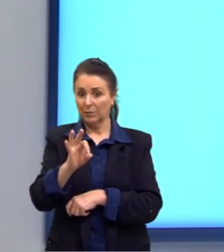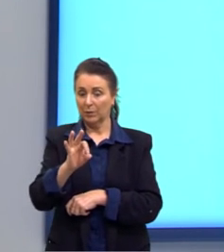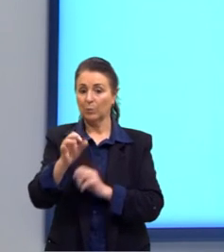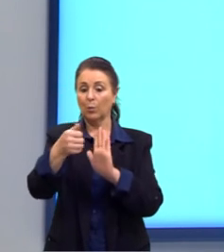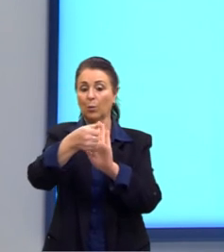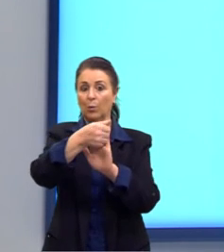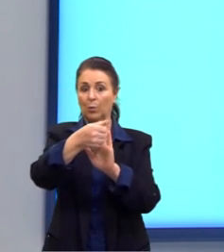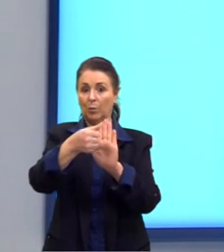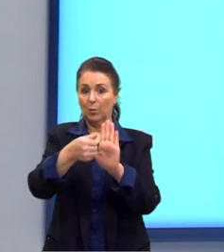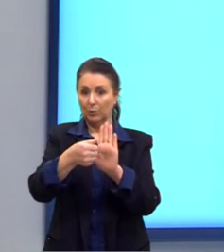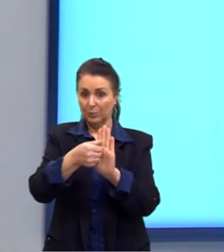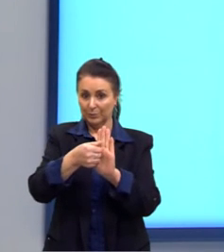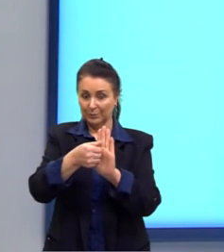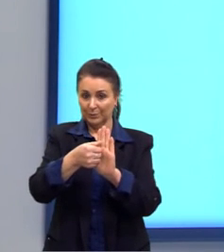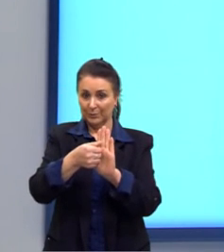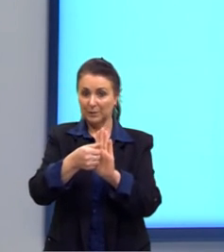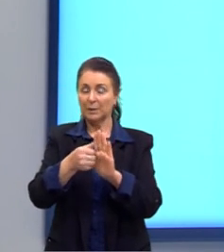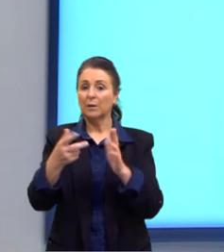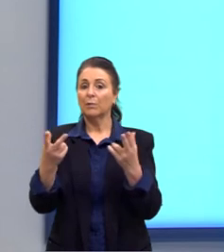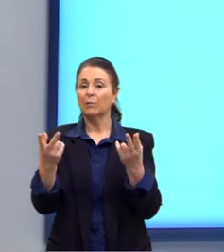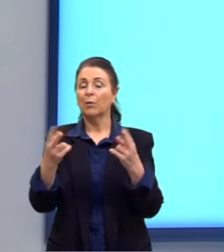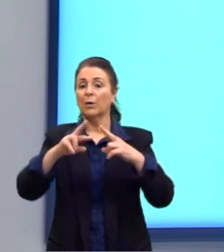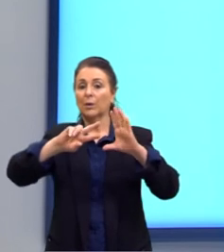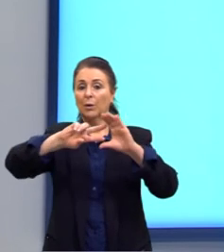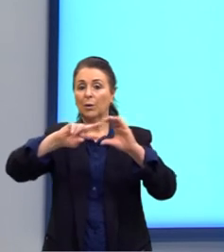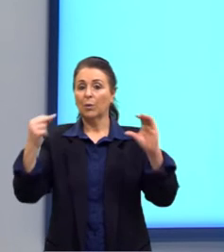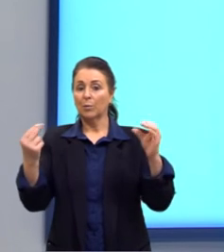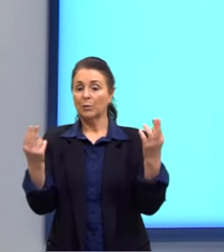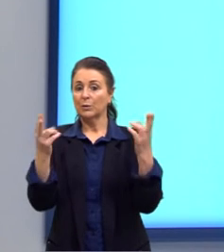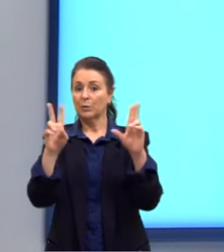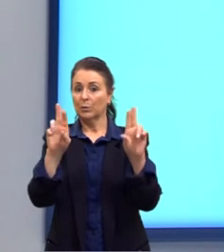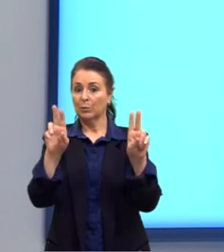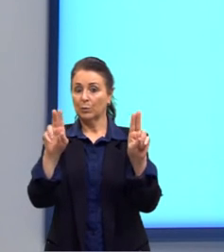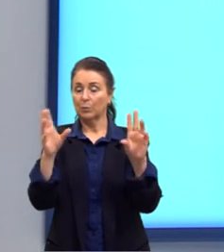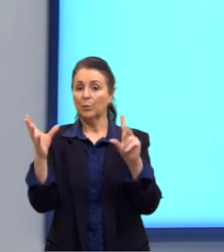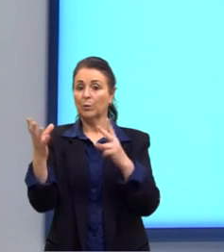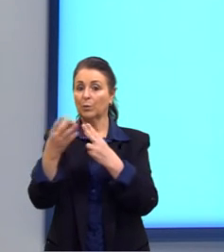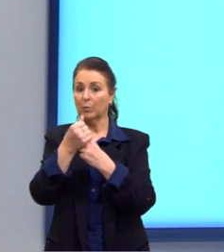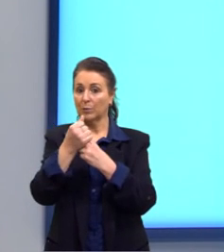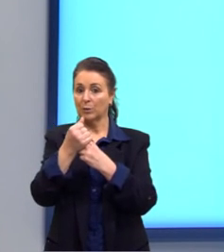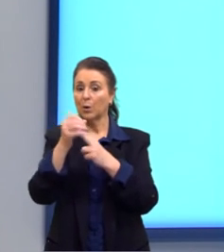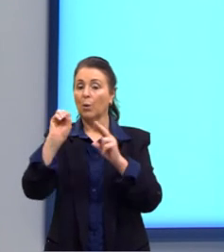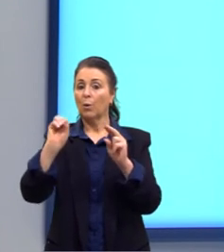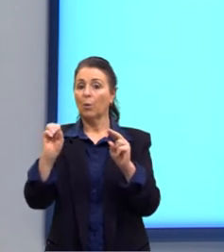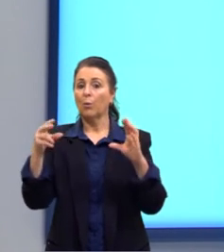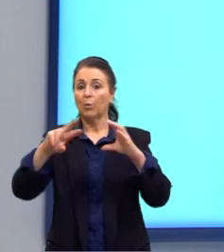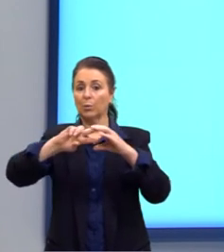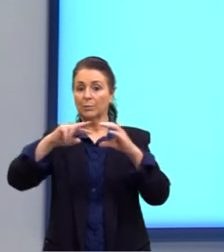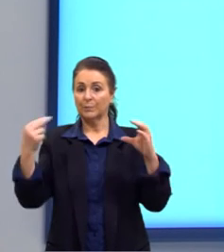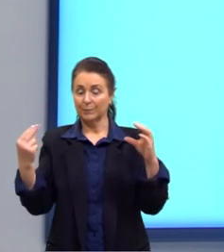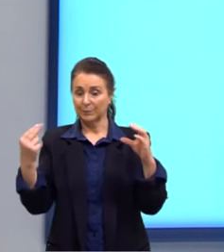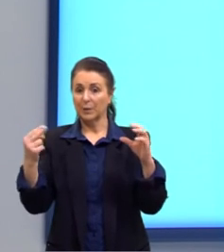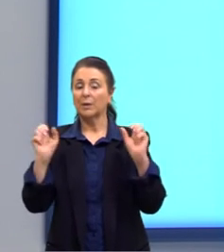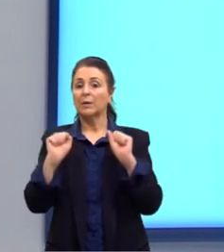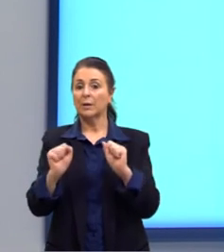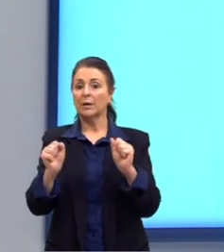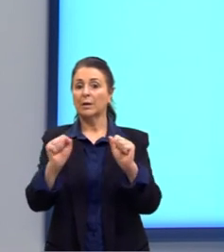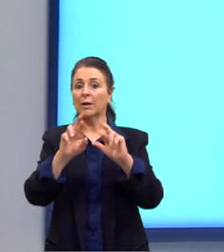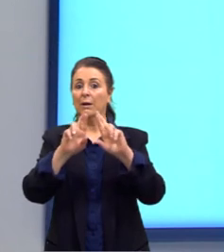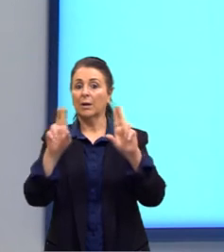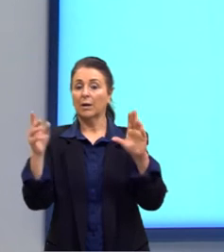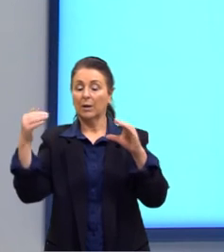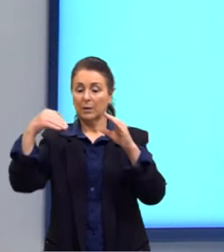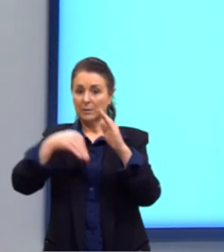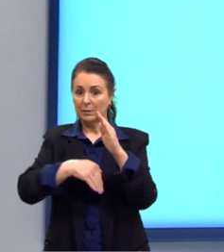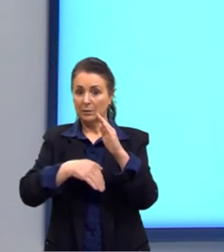se homozigoto dominante 25 porcento de ser homozigoto recessivo e cinquenta por cento probabilidade então